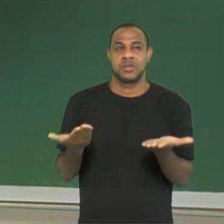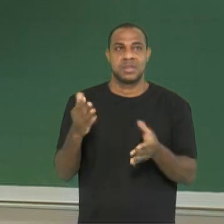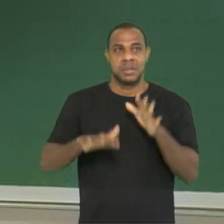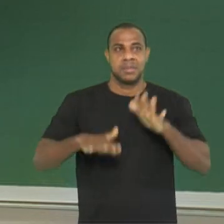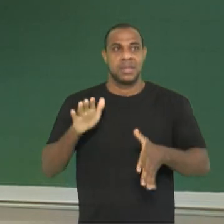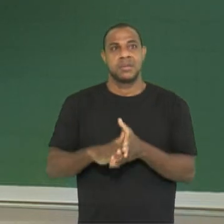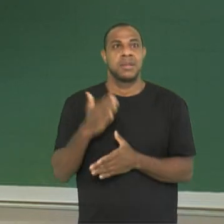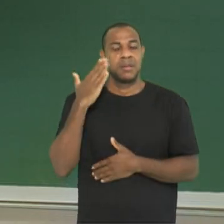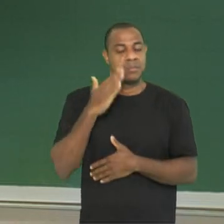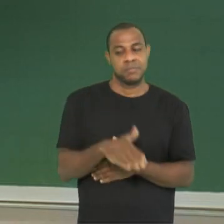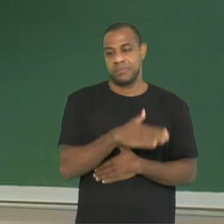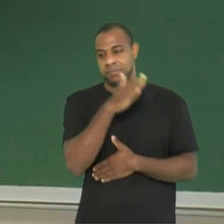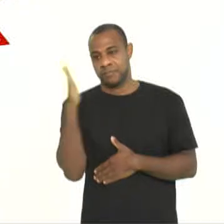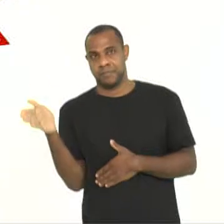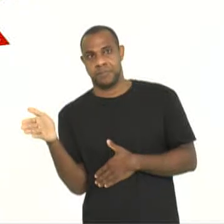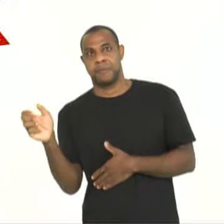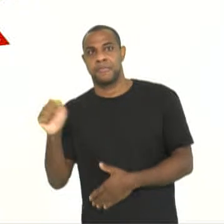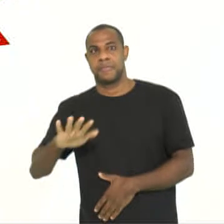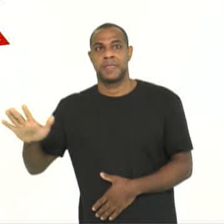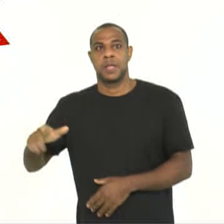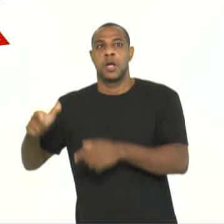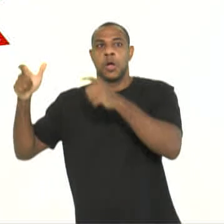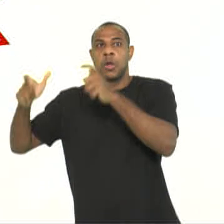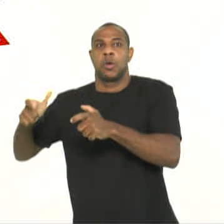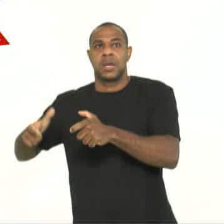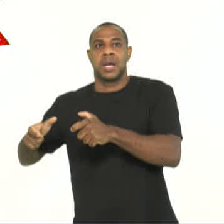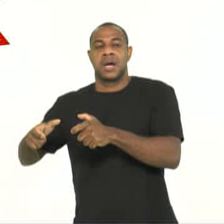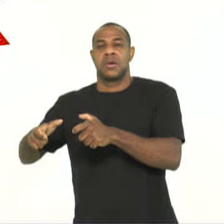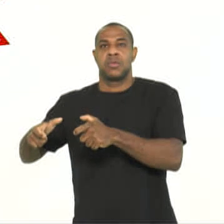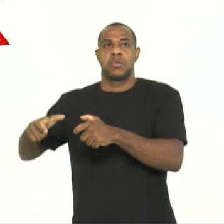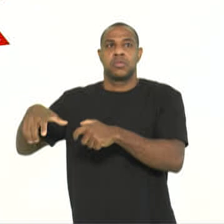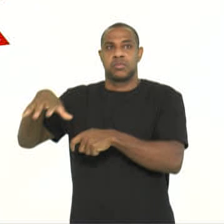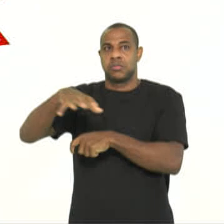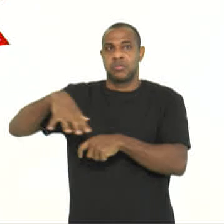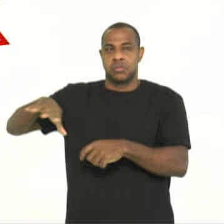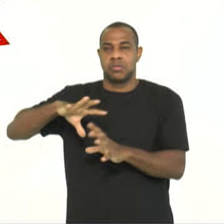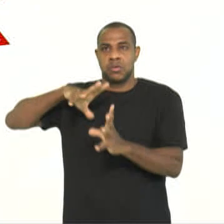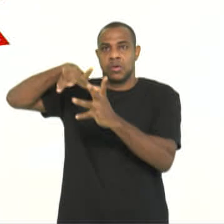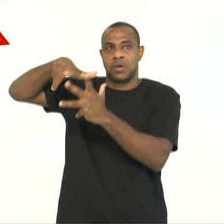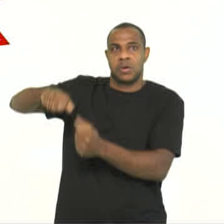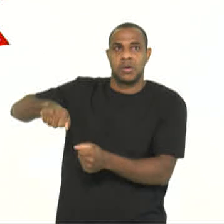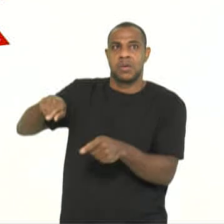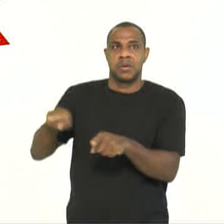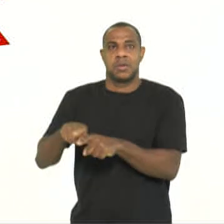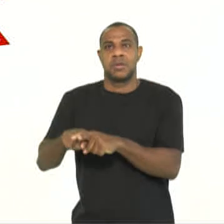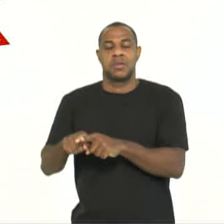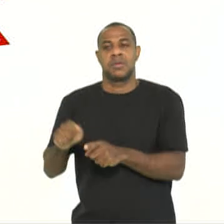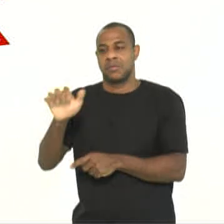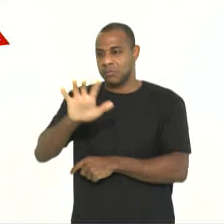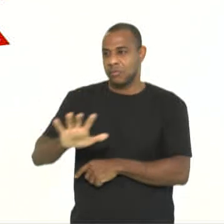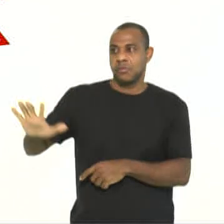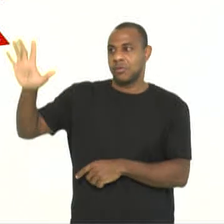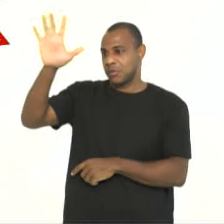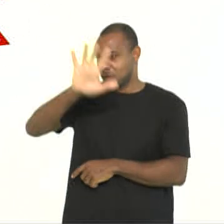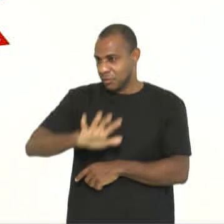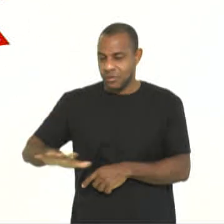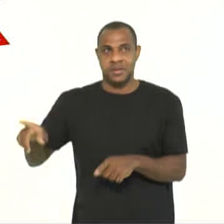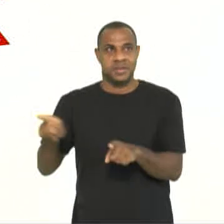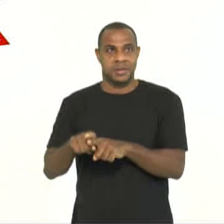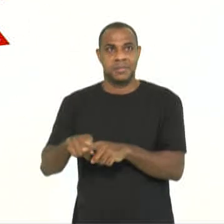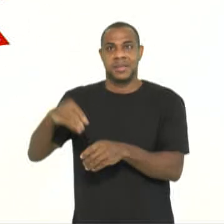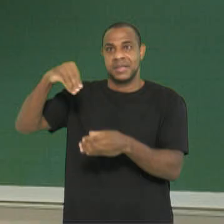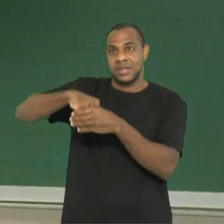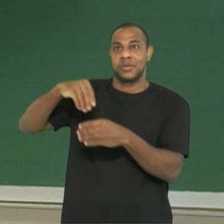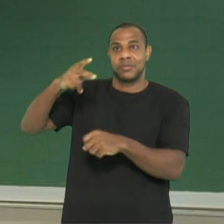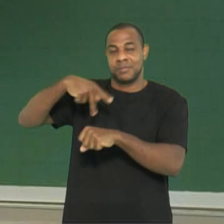olhar do lado direito, local, regional, nacional e global. As esferas local, esfera nacional dentro do